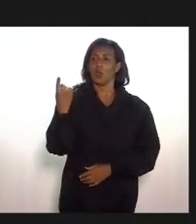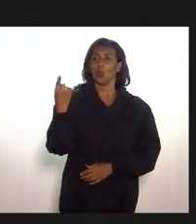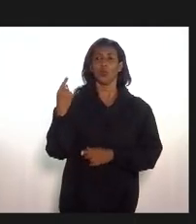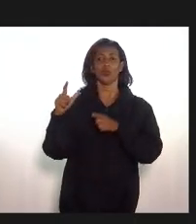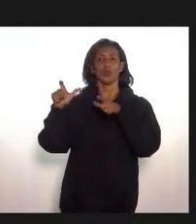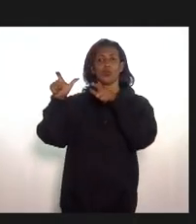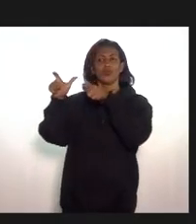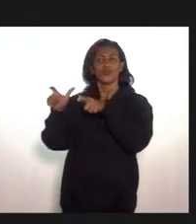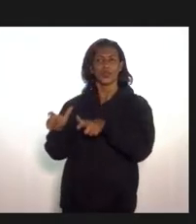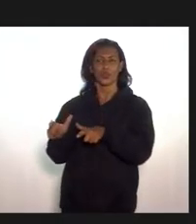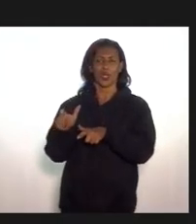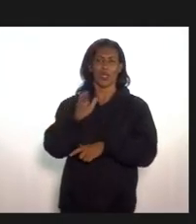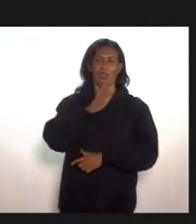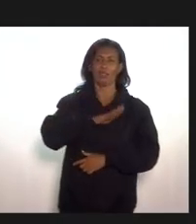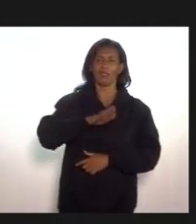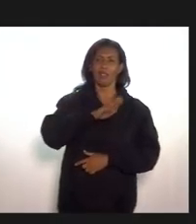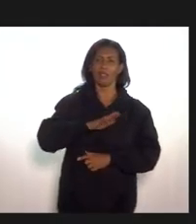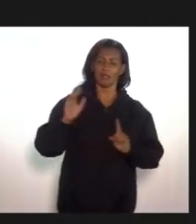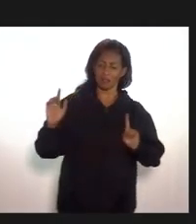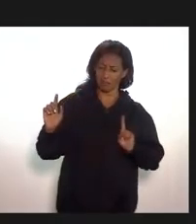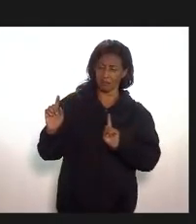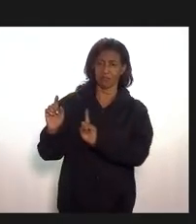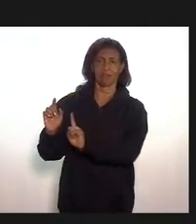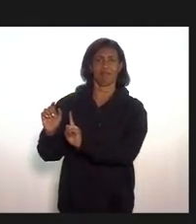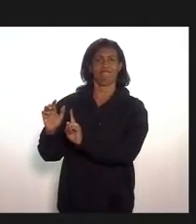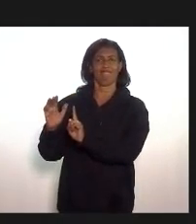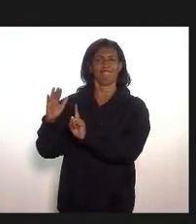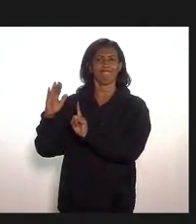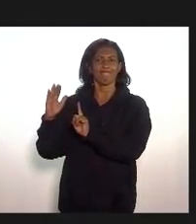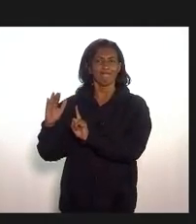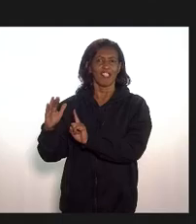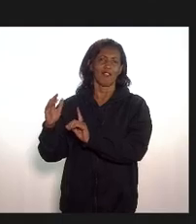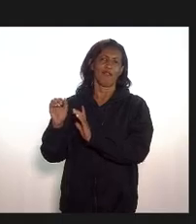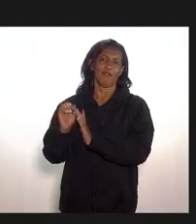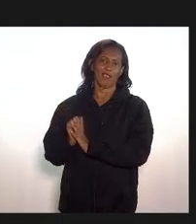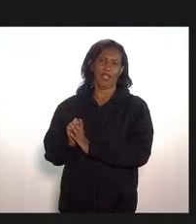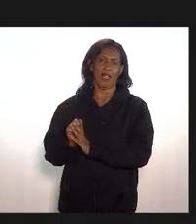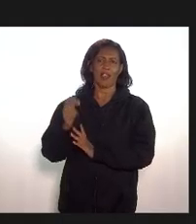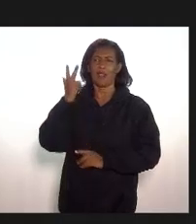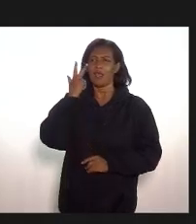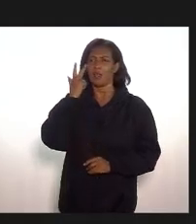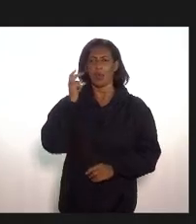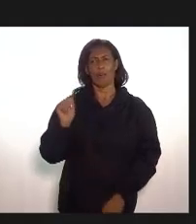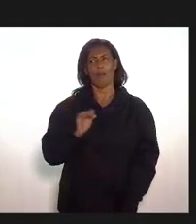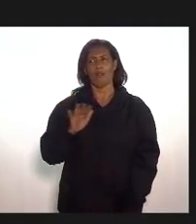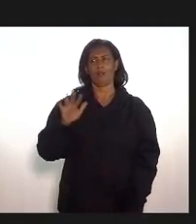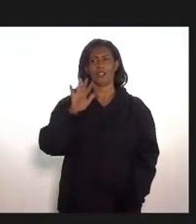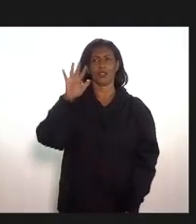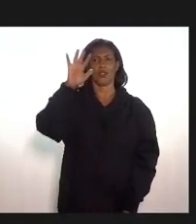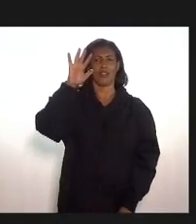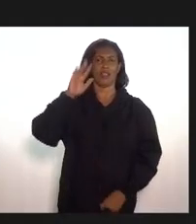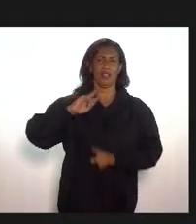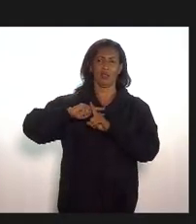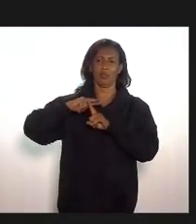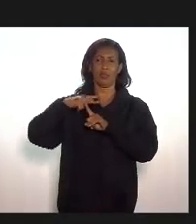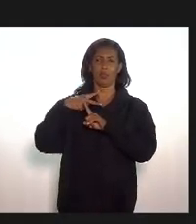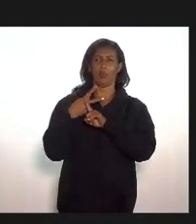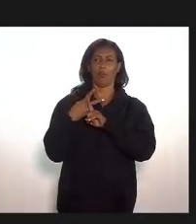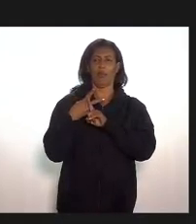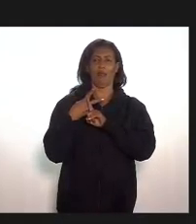abrigos em que essas crianças podem ficar nesse período. É comum nas favelas do Rio de Janeiro se multiplicarem crianças